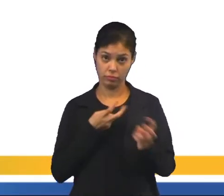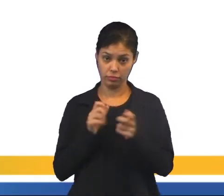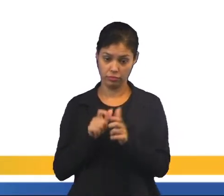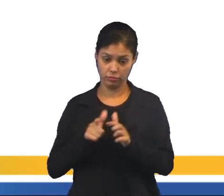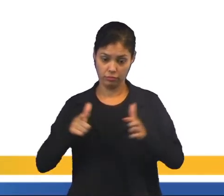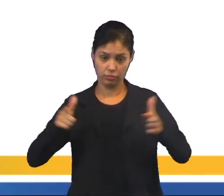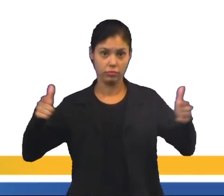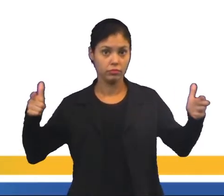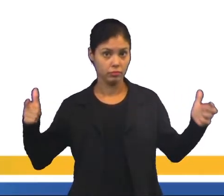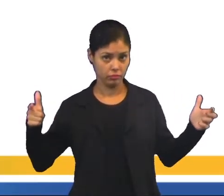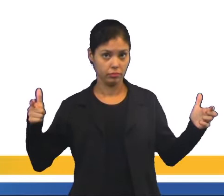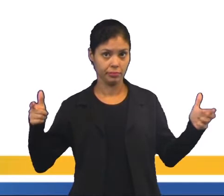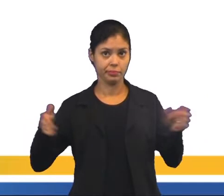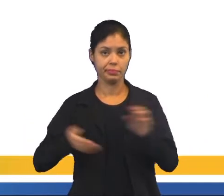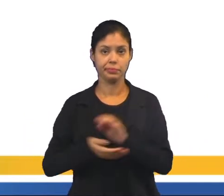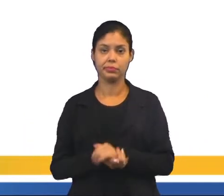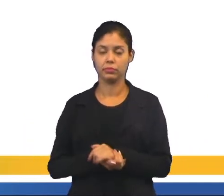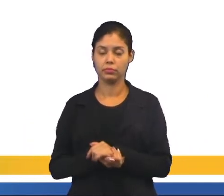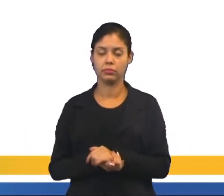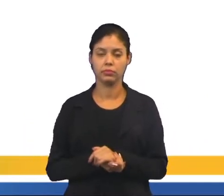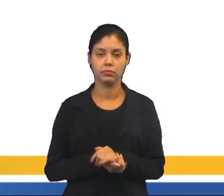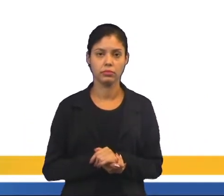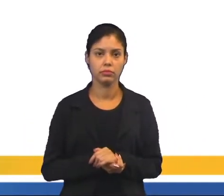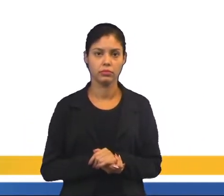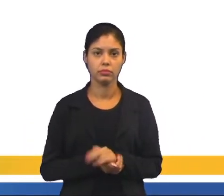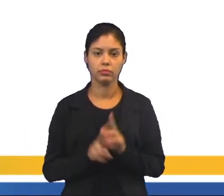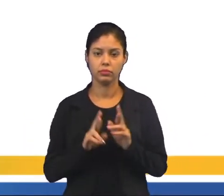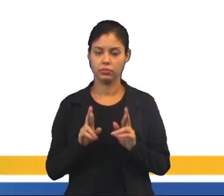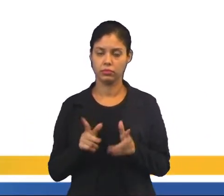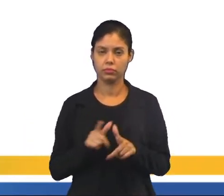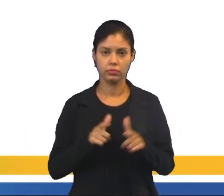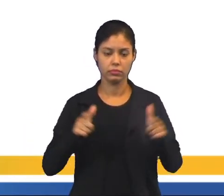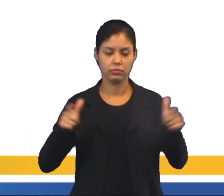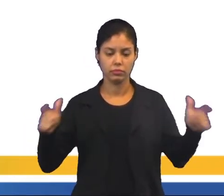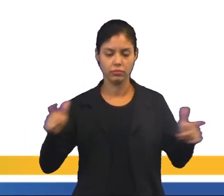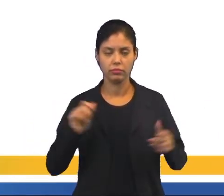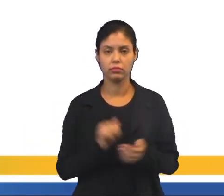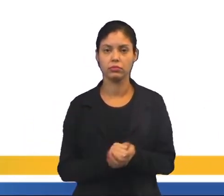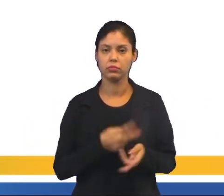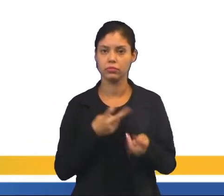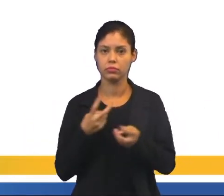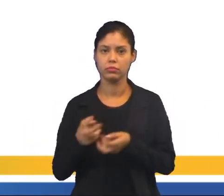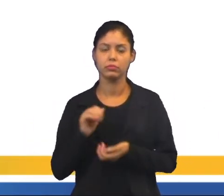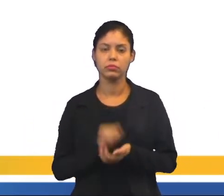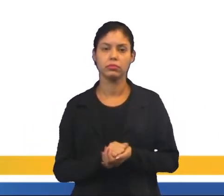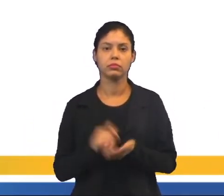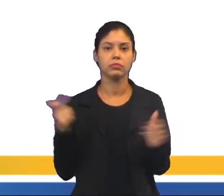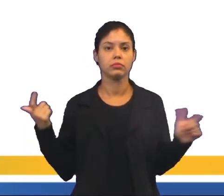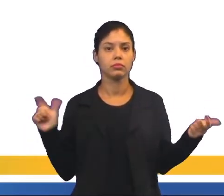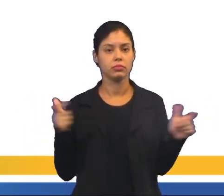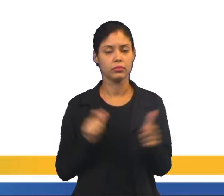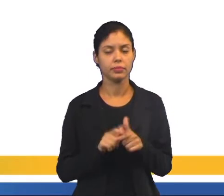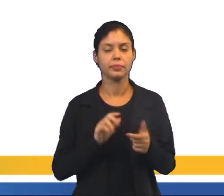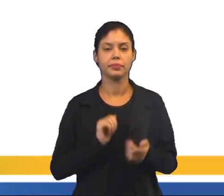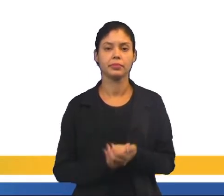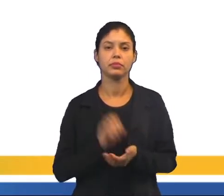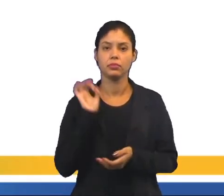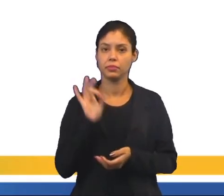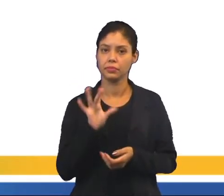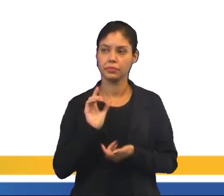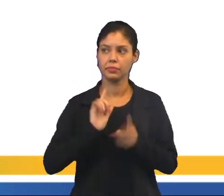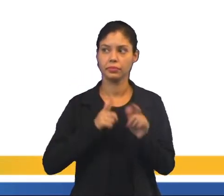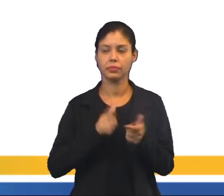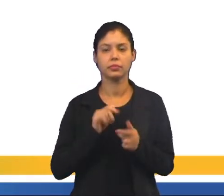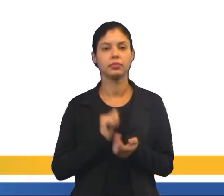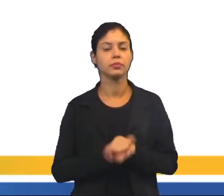uma ampliação, né? Ela está ampliada, de forma ampliada. Então, nós percebemos a redução aí apenas